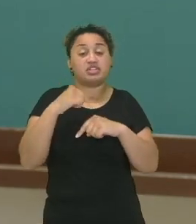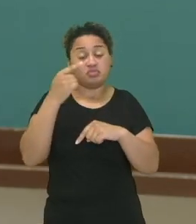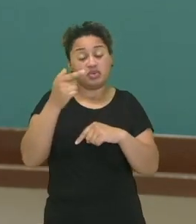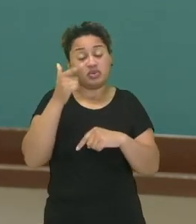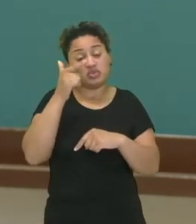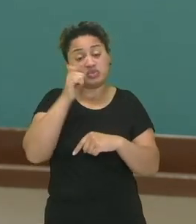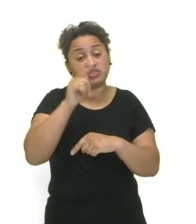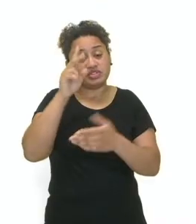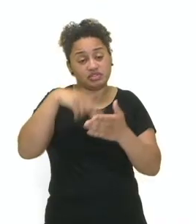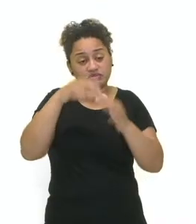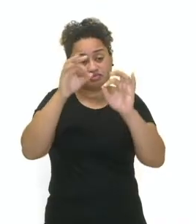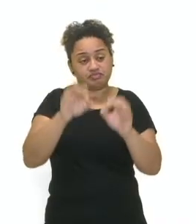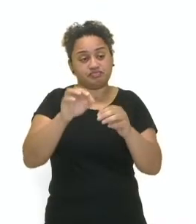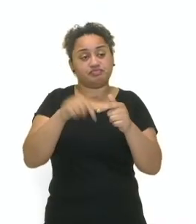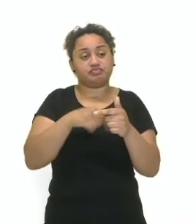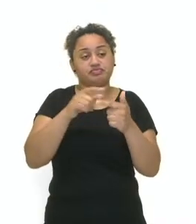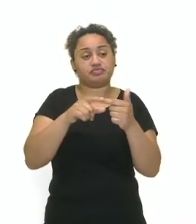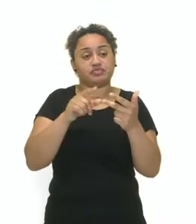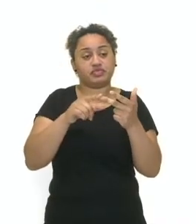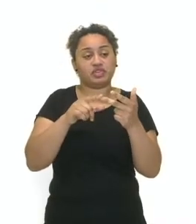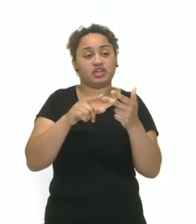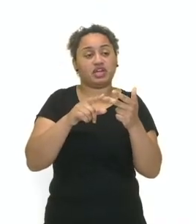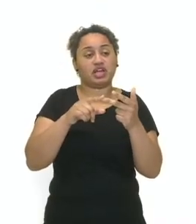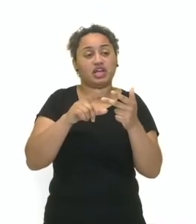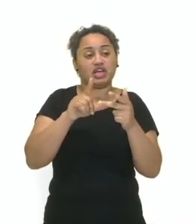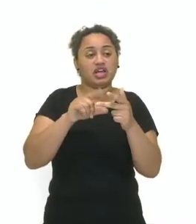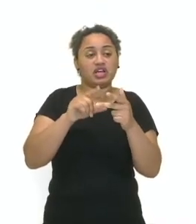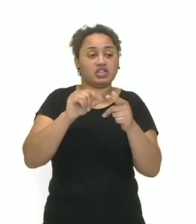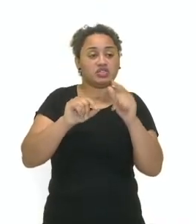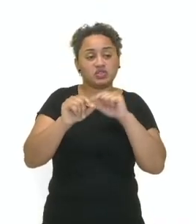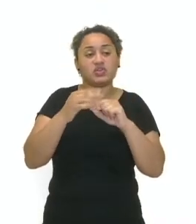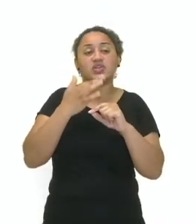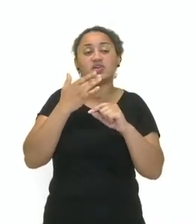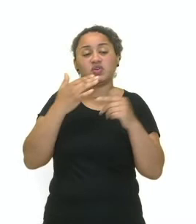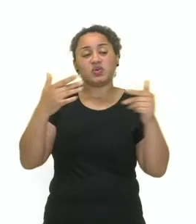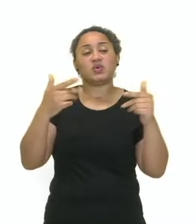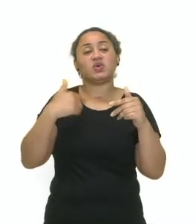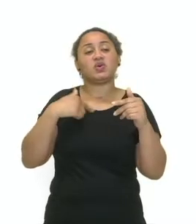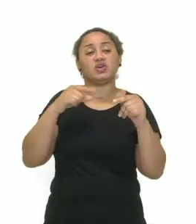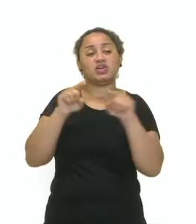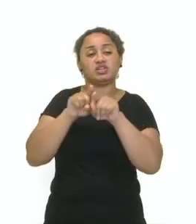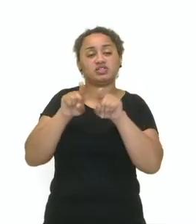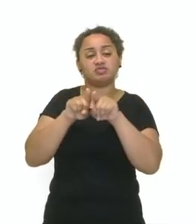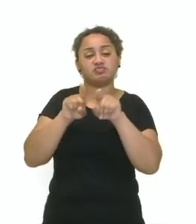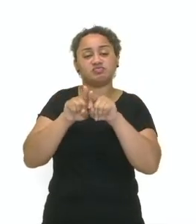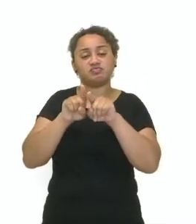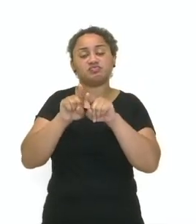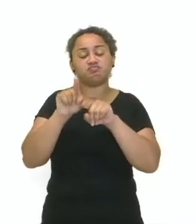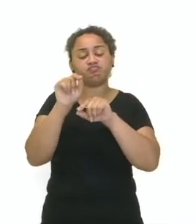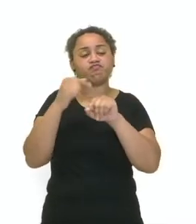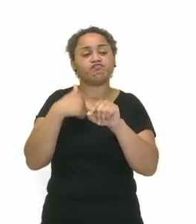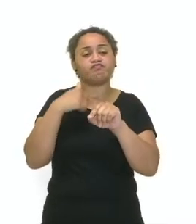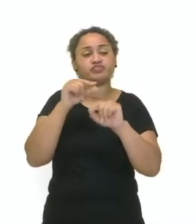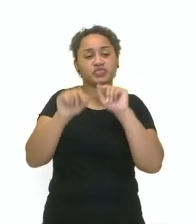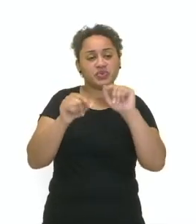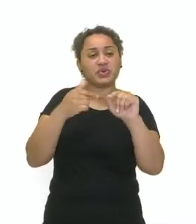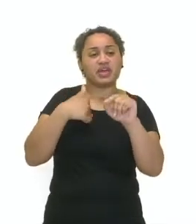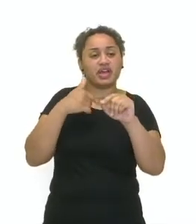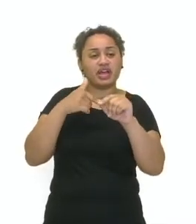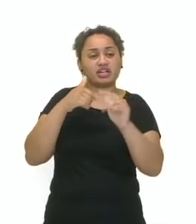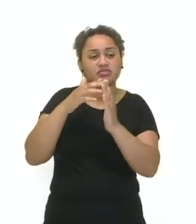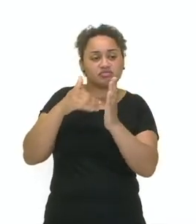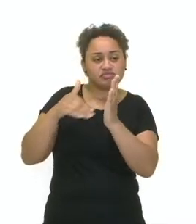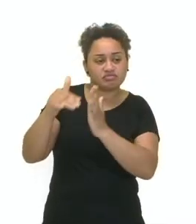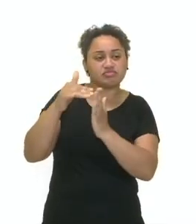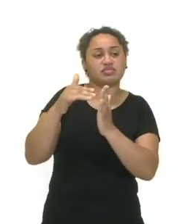carimbar. Escolha a cor da tinta e passe o rolinho ou esponja na placa de isopor, cobrindo bem toda a superfície, né? Se